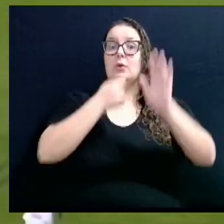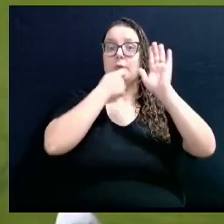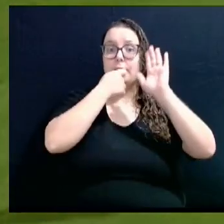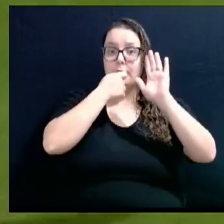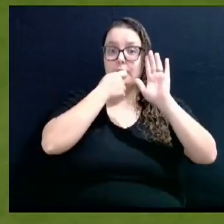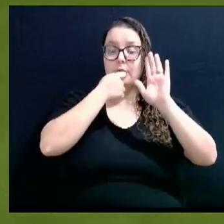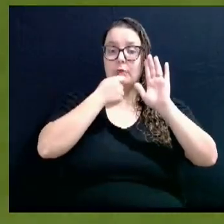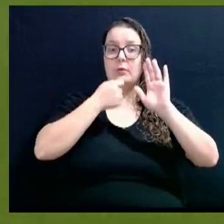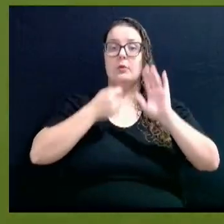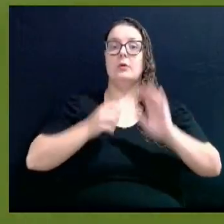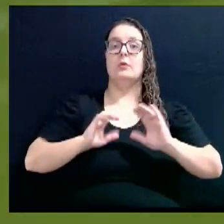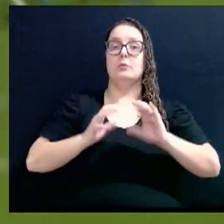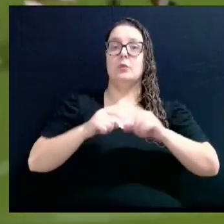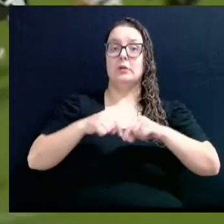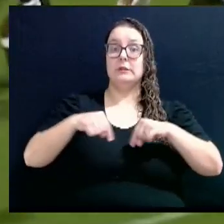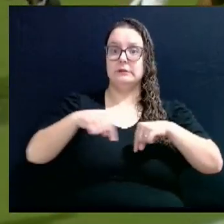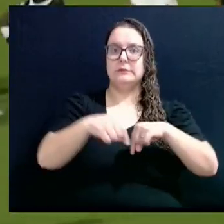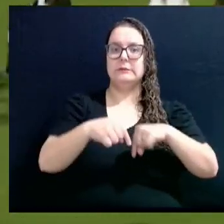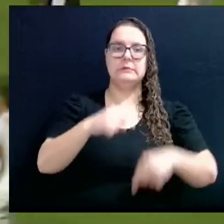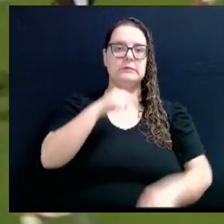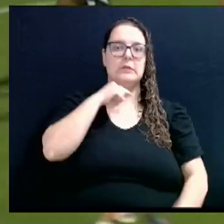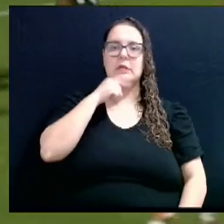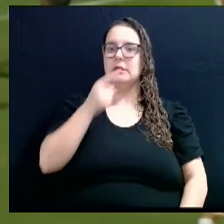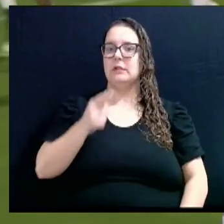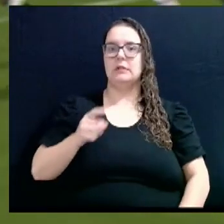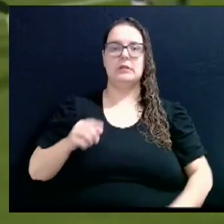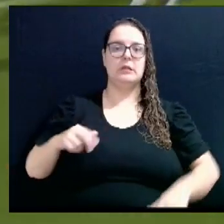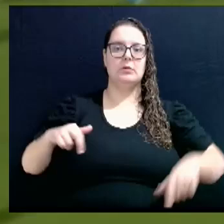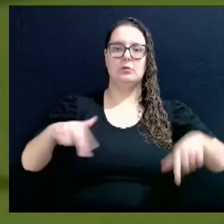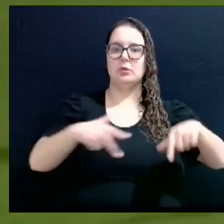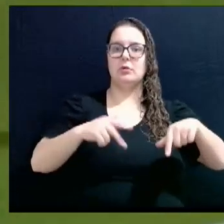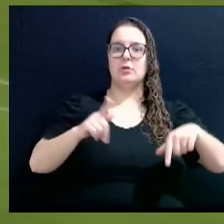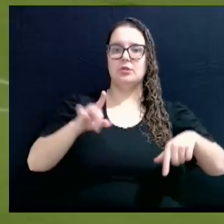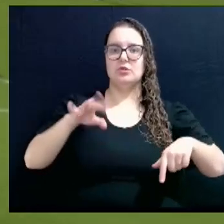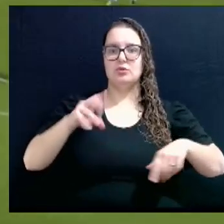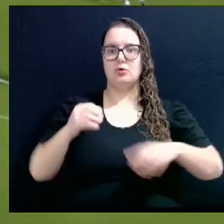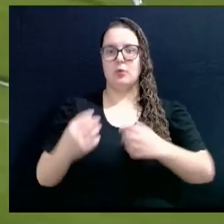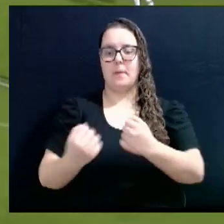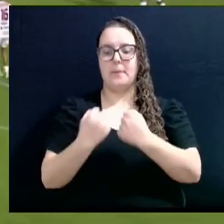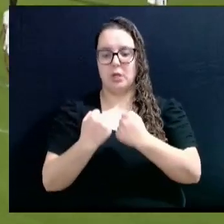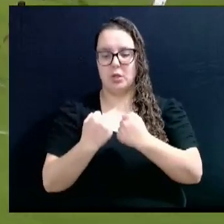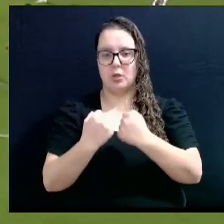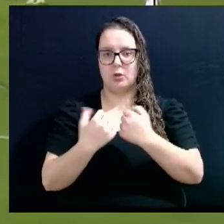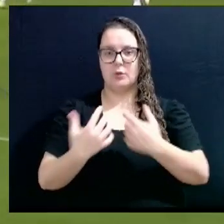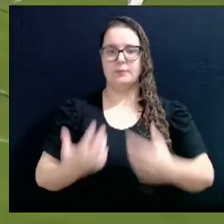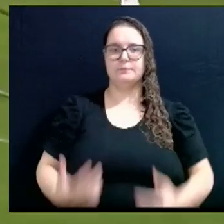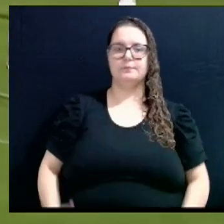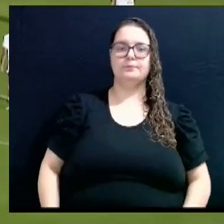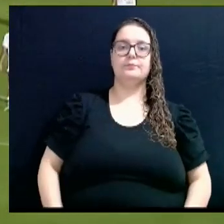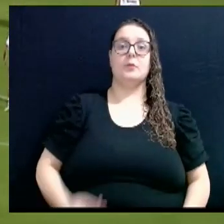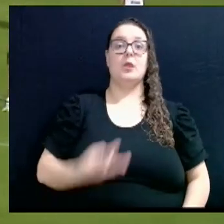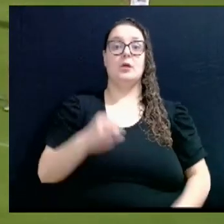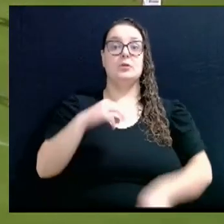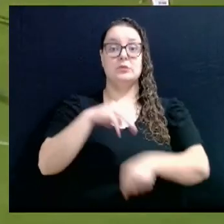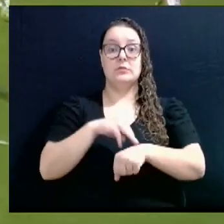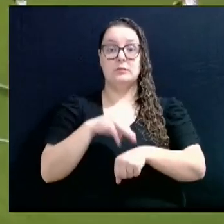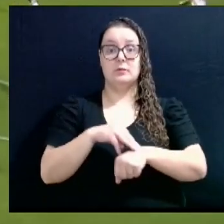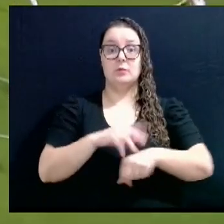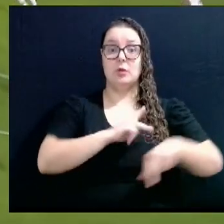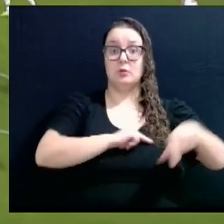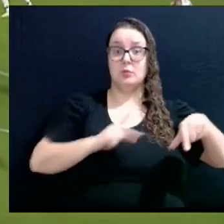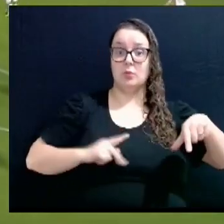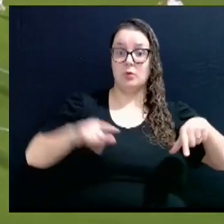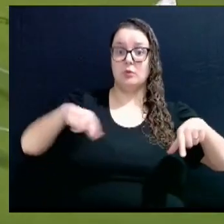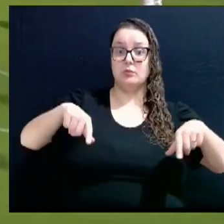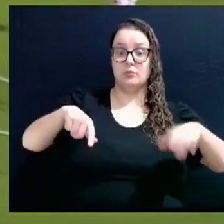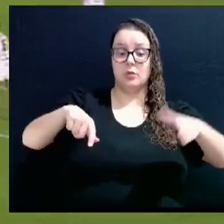na área, ninguém encostou e Diogo Silva encaixou. Aos 30 minutos, a Ponte tentou pela esquerda